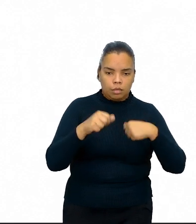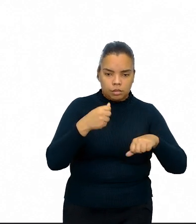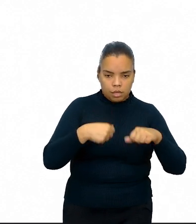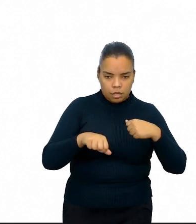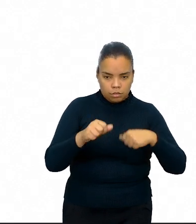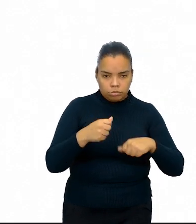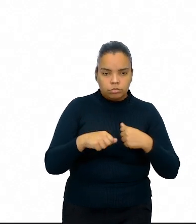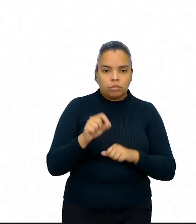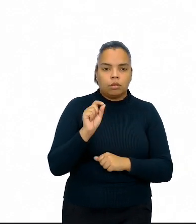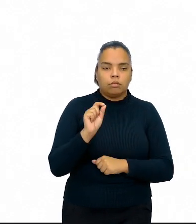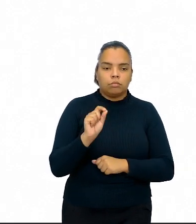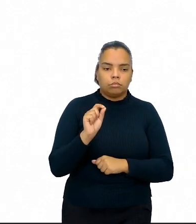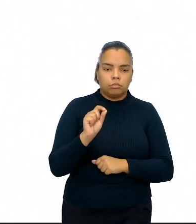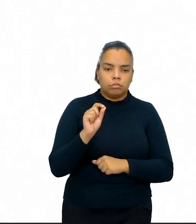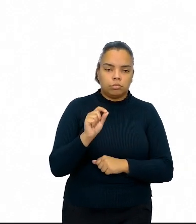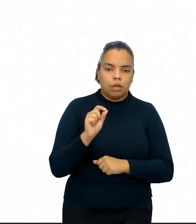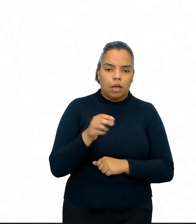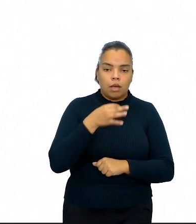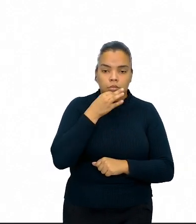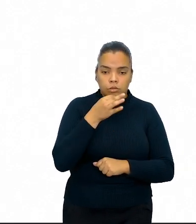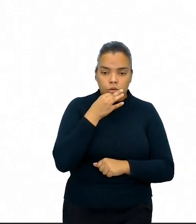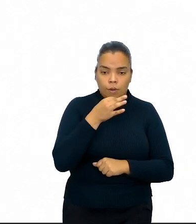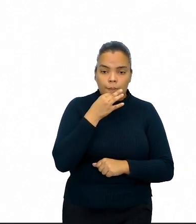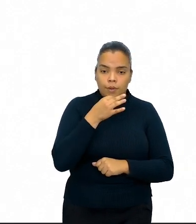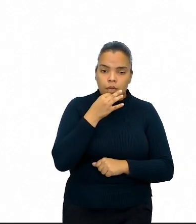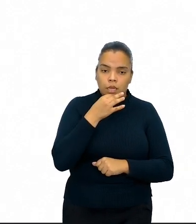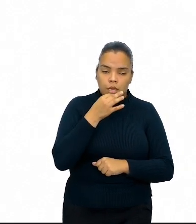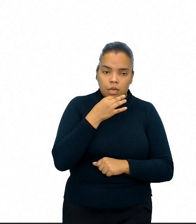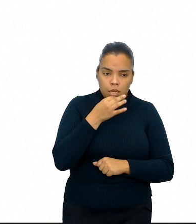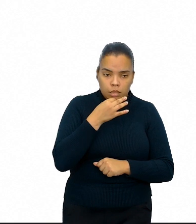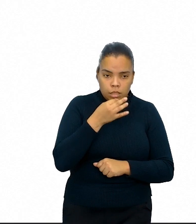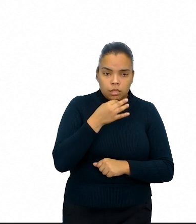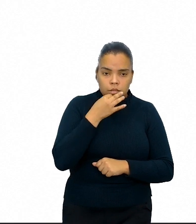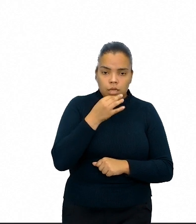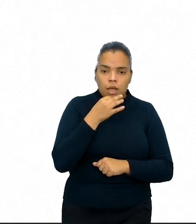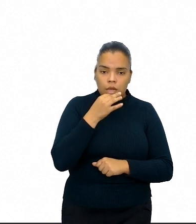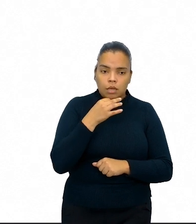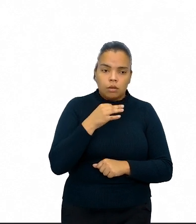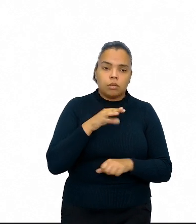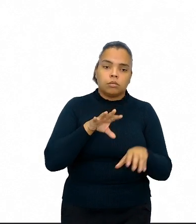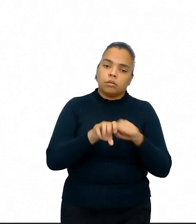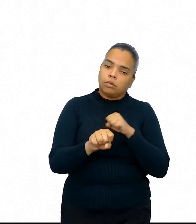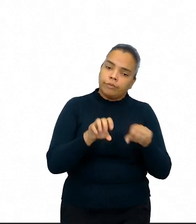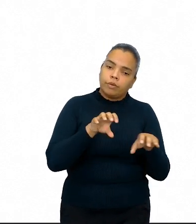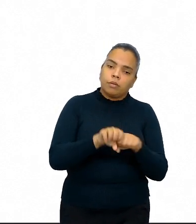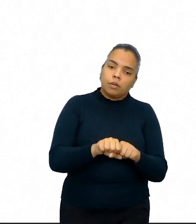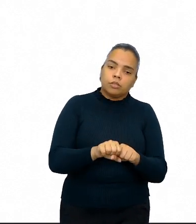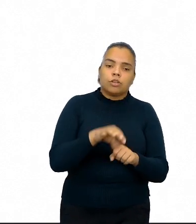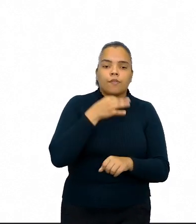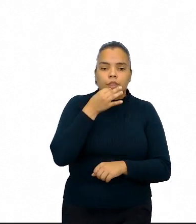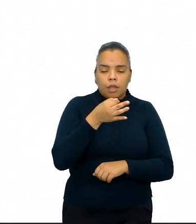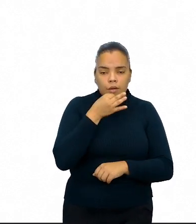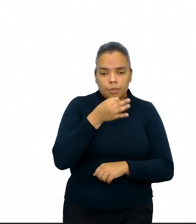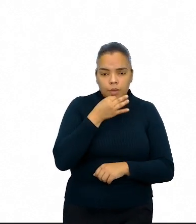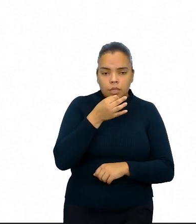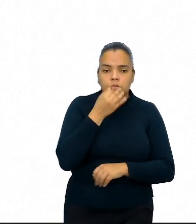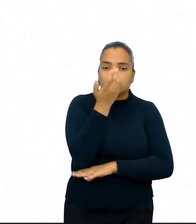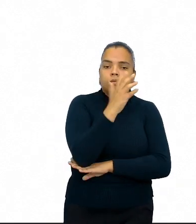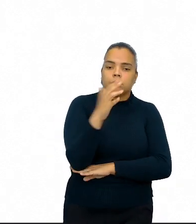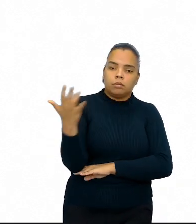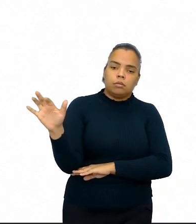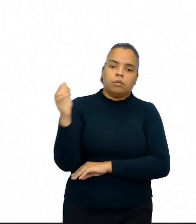e as nossas referências voltadas ao nosso eixo formativo da argumentação em ciências da